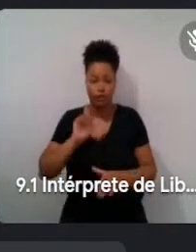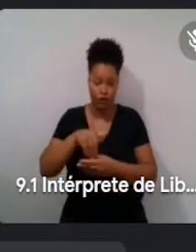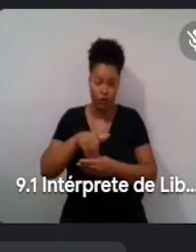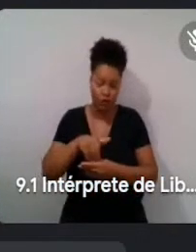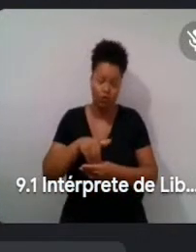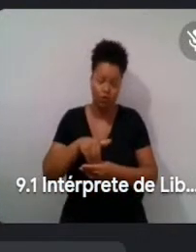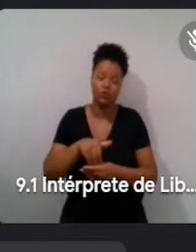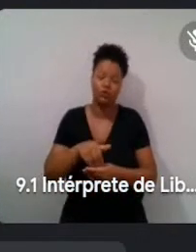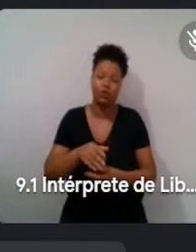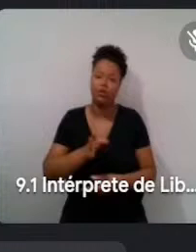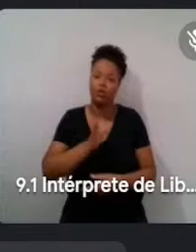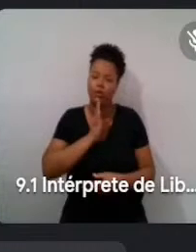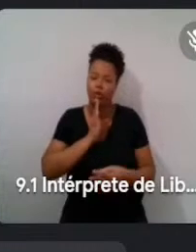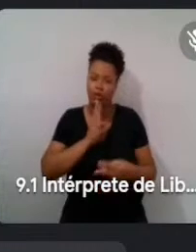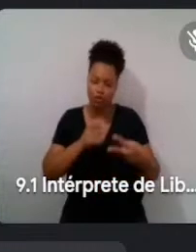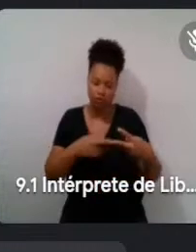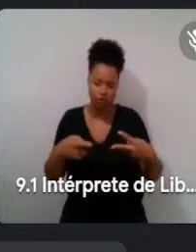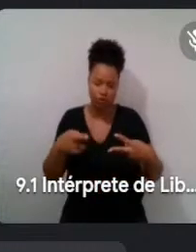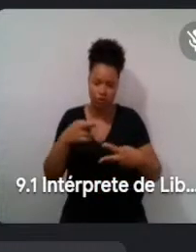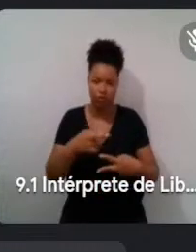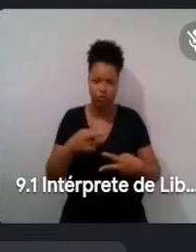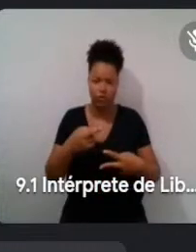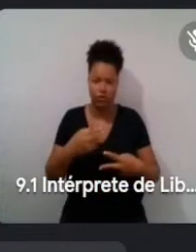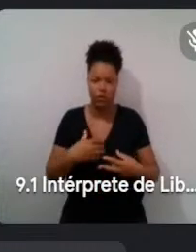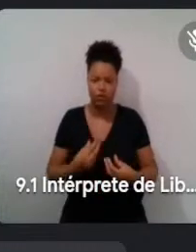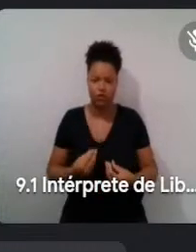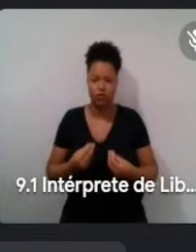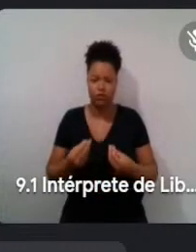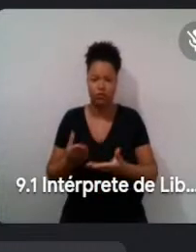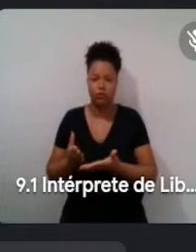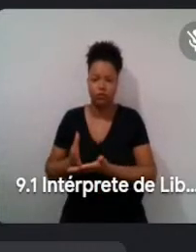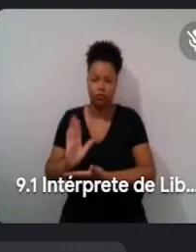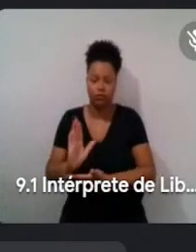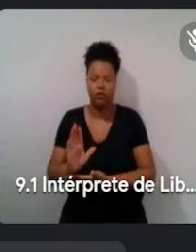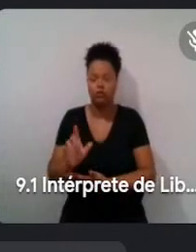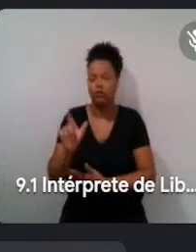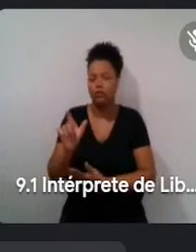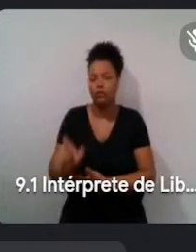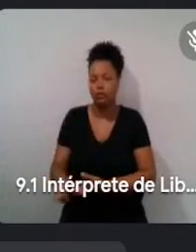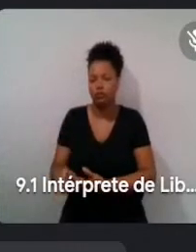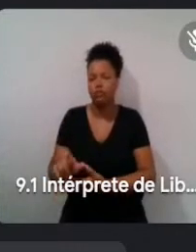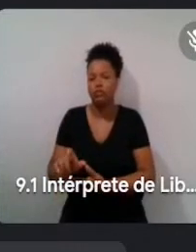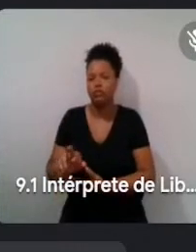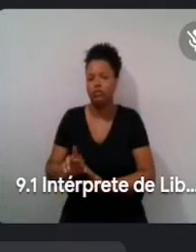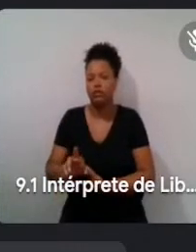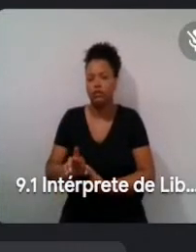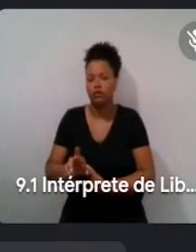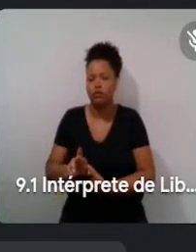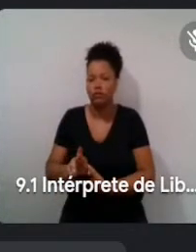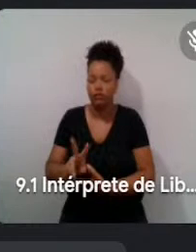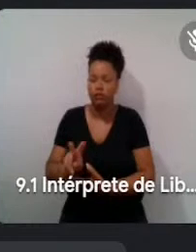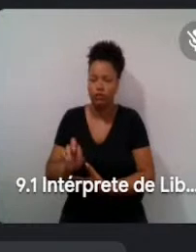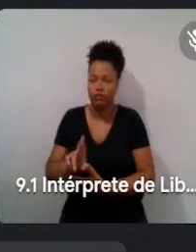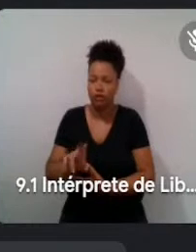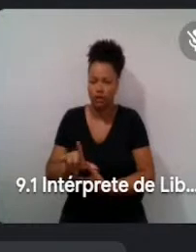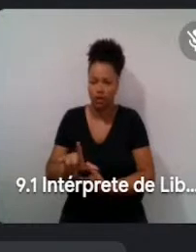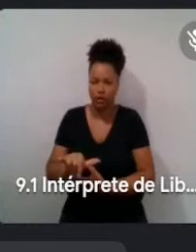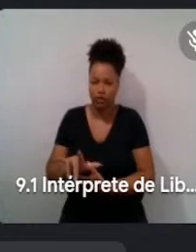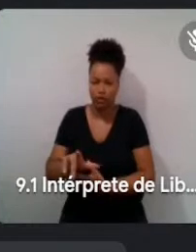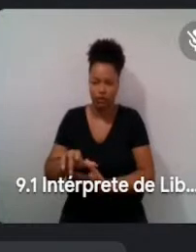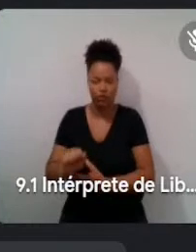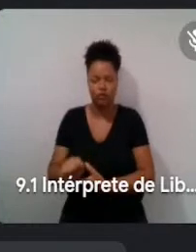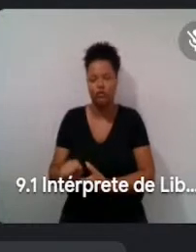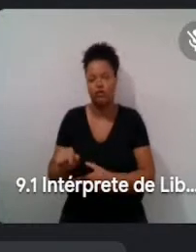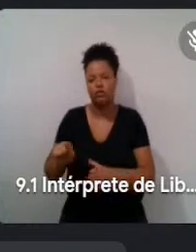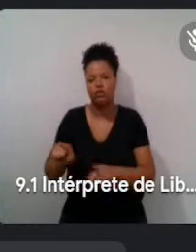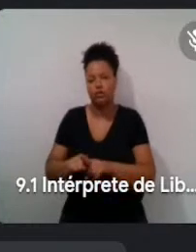de ambos os recursos, dou parcial provimento ao recurso de Vandelucci Monteiro de Castro e Partido Social Liberal para